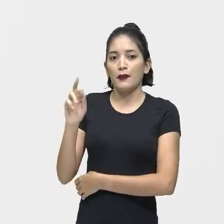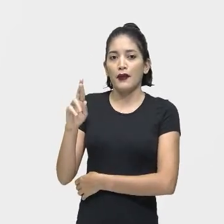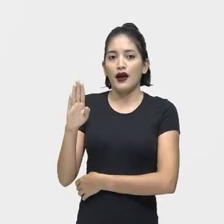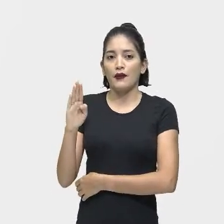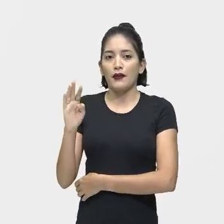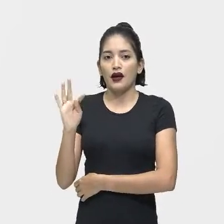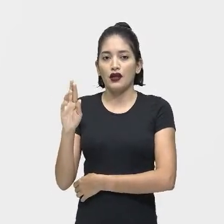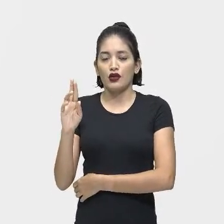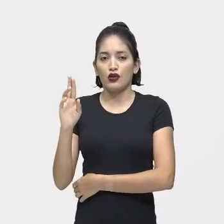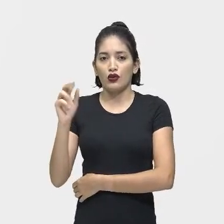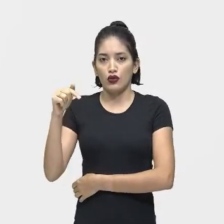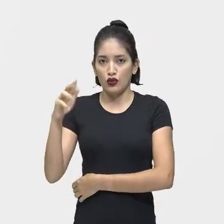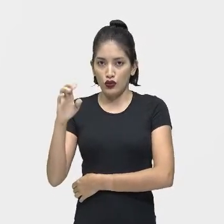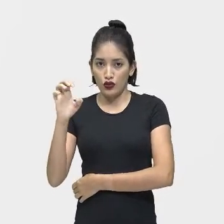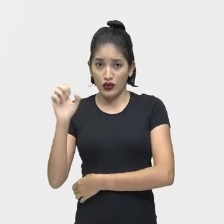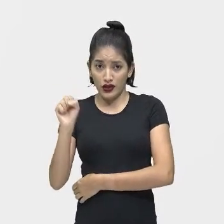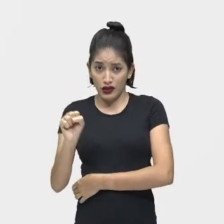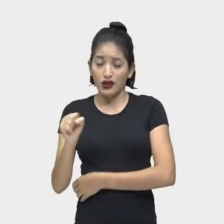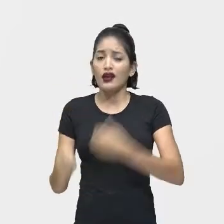em